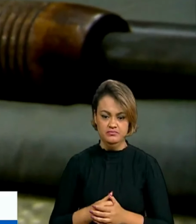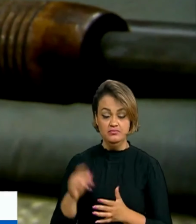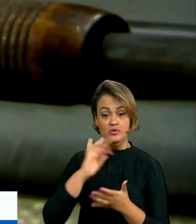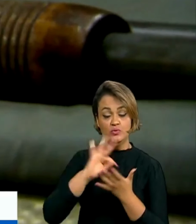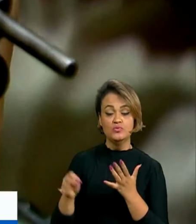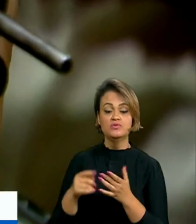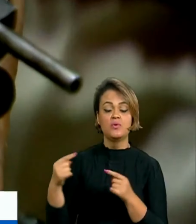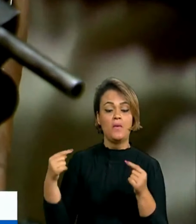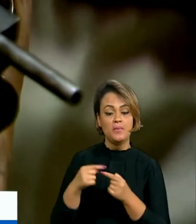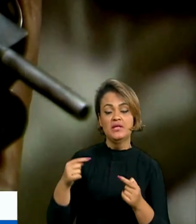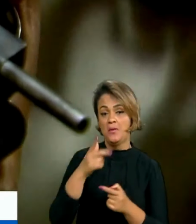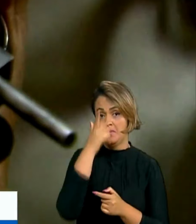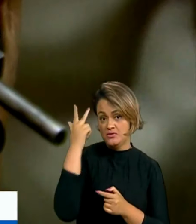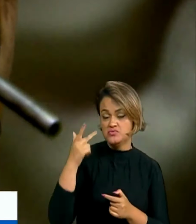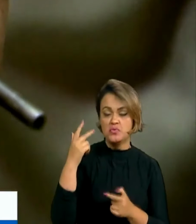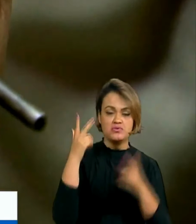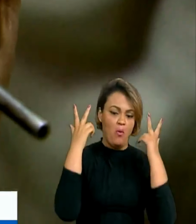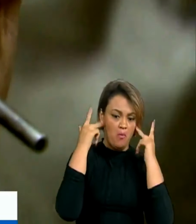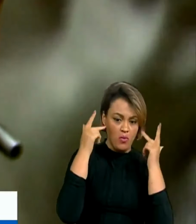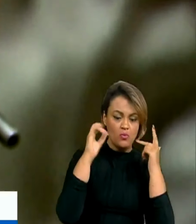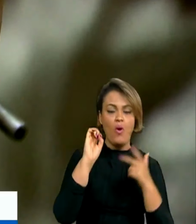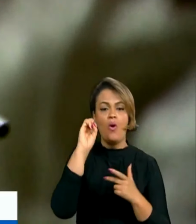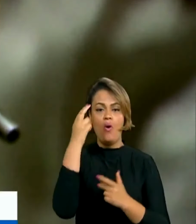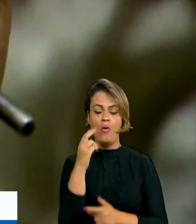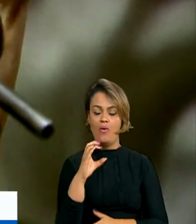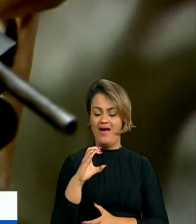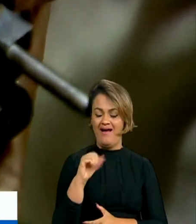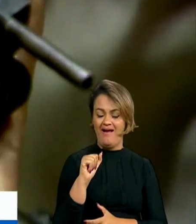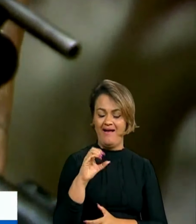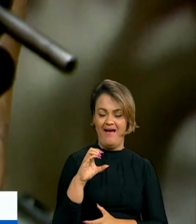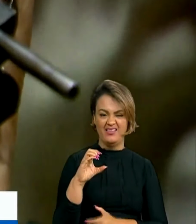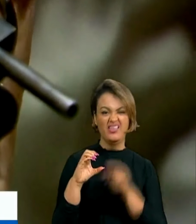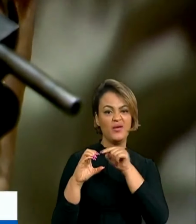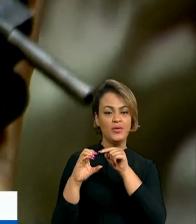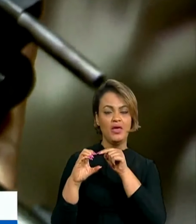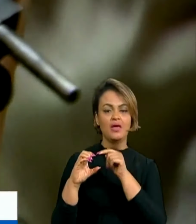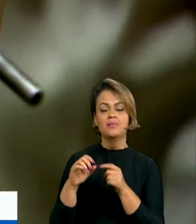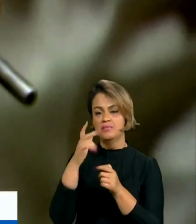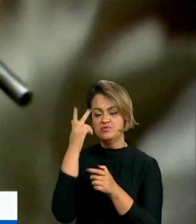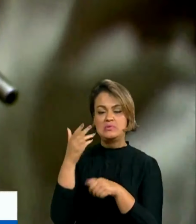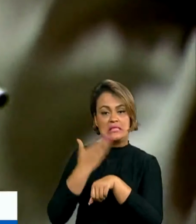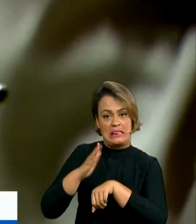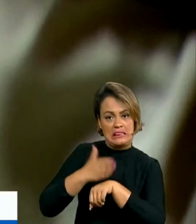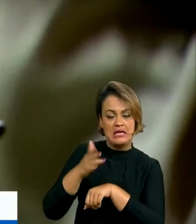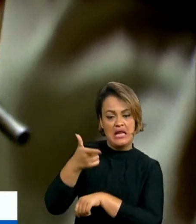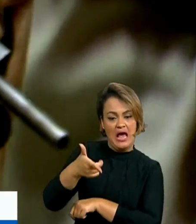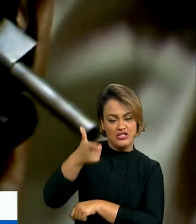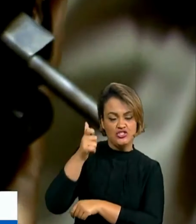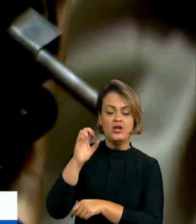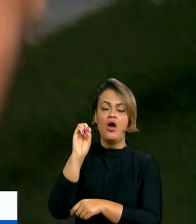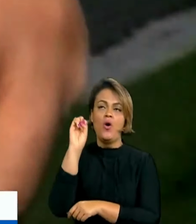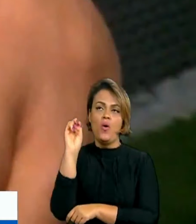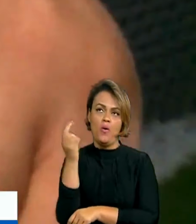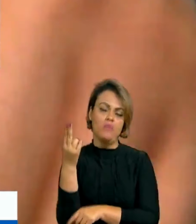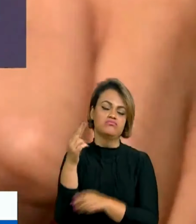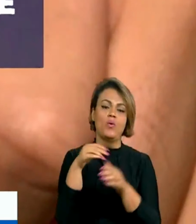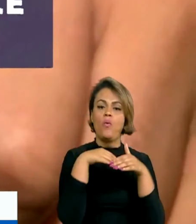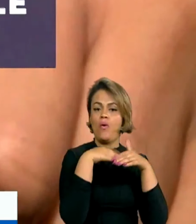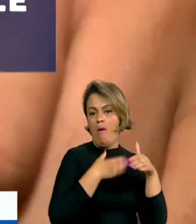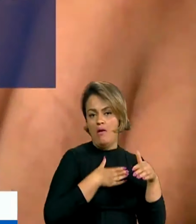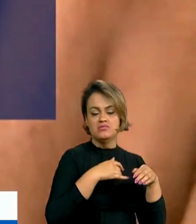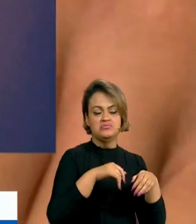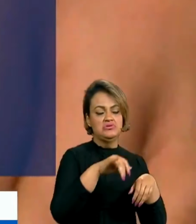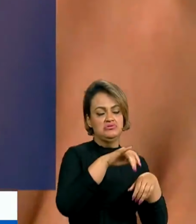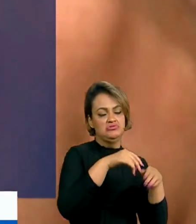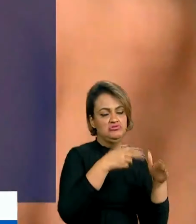medidas valem para pessoas comuns e os chamados CACs, caçadores, atiradores e colecionadores. Para os